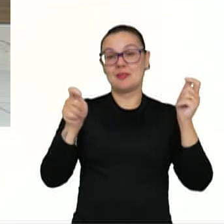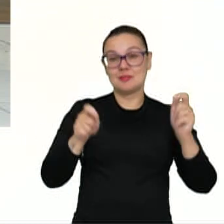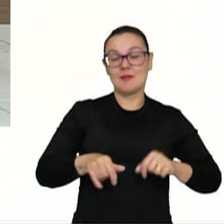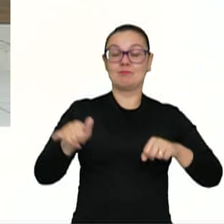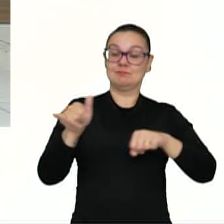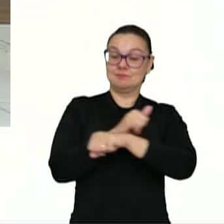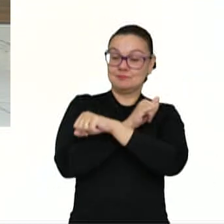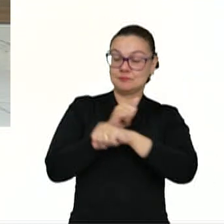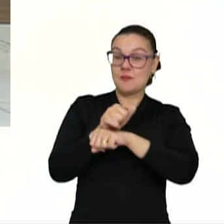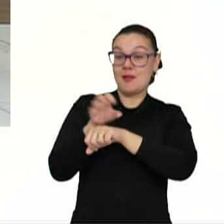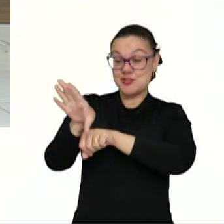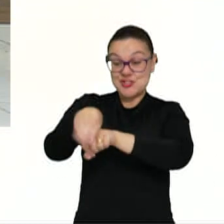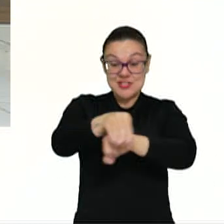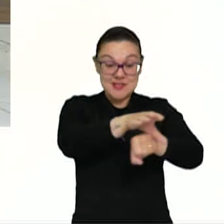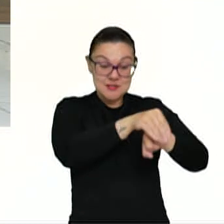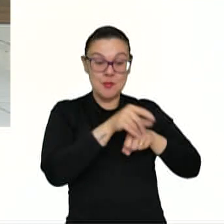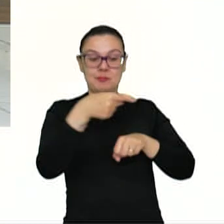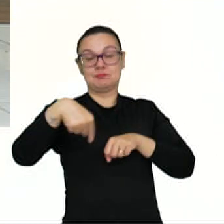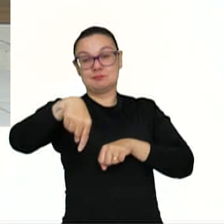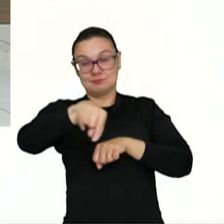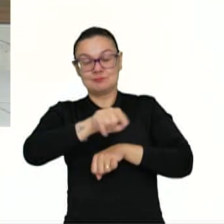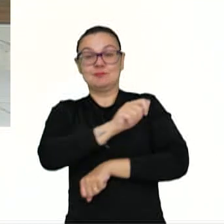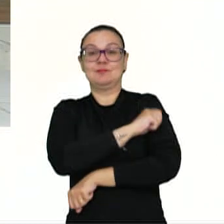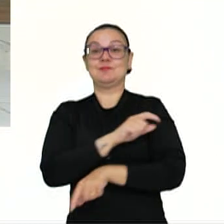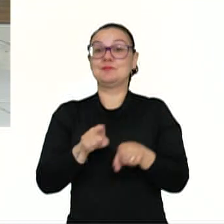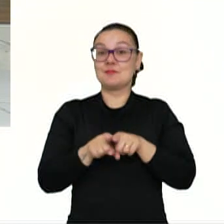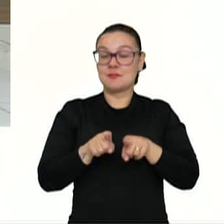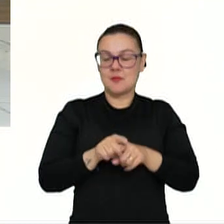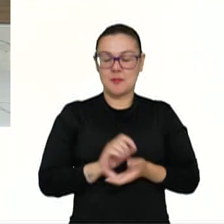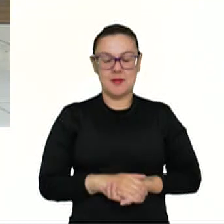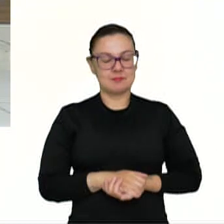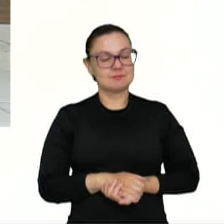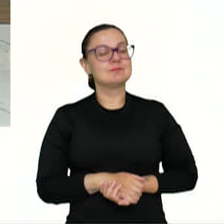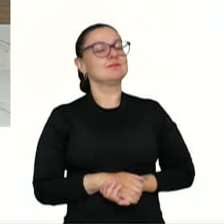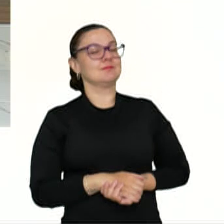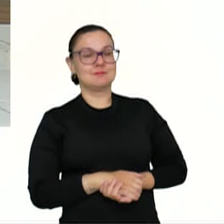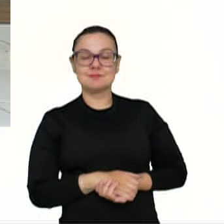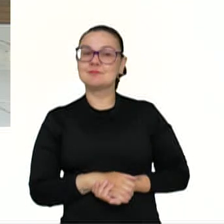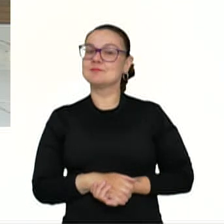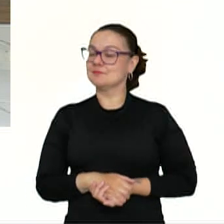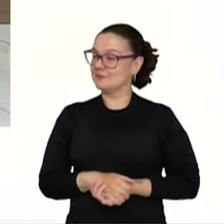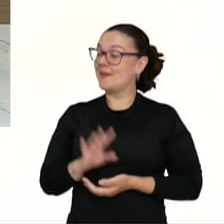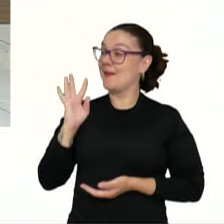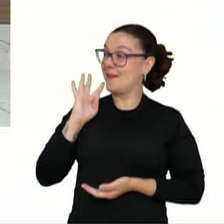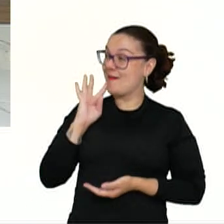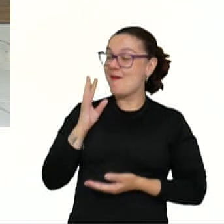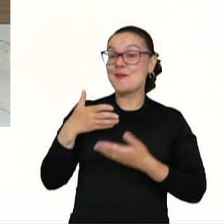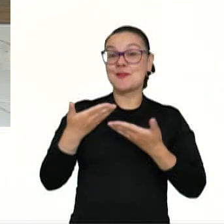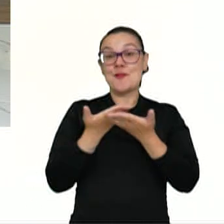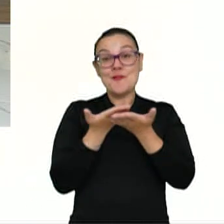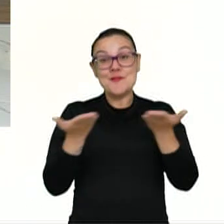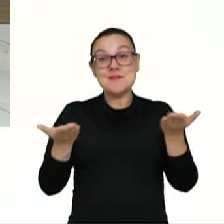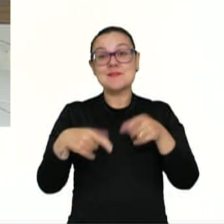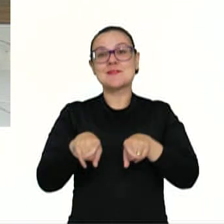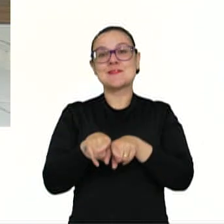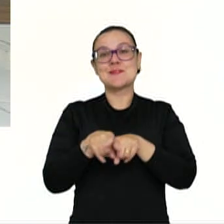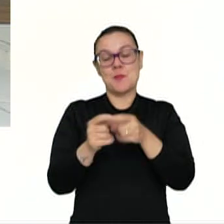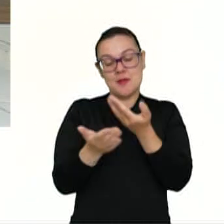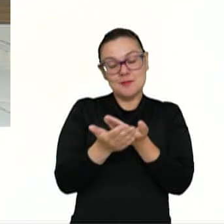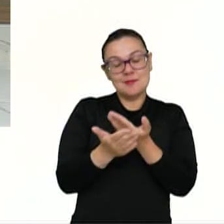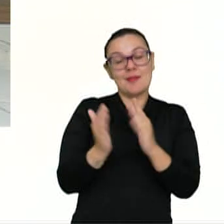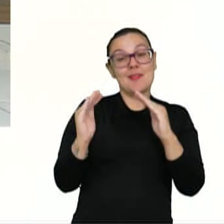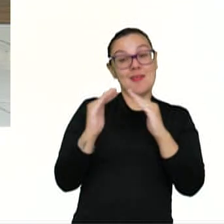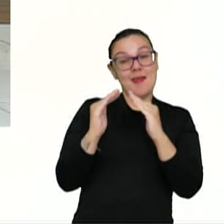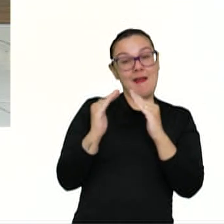esse conhecimento e tiram essas dúvidas dos nossos alunos também. Que bom, que bom. Então, como vocês que também estão estudando de casa,